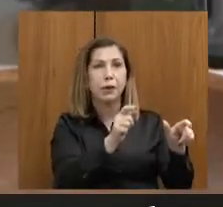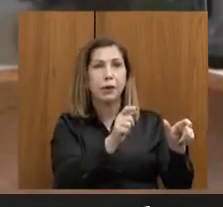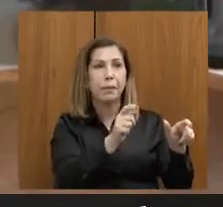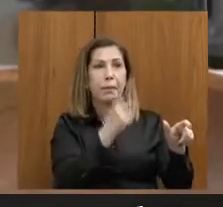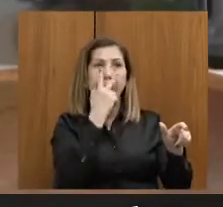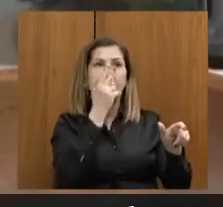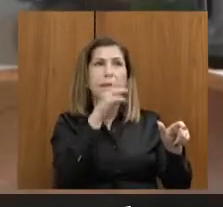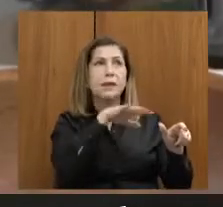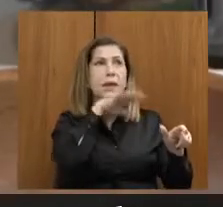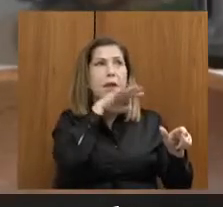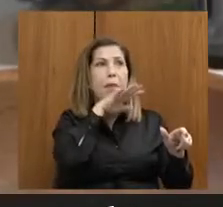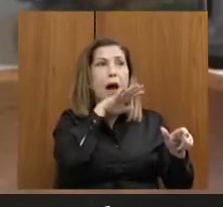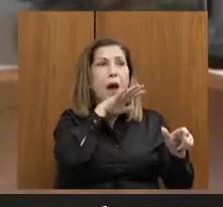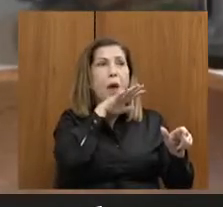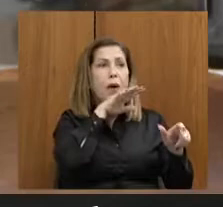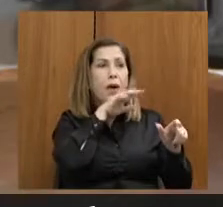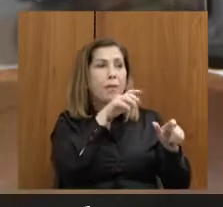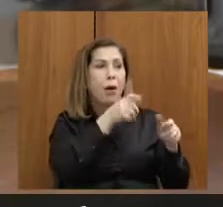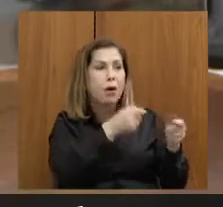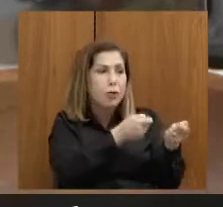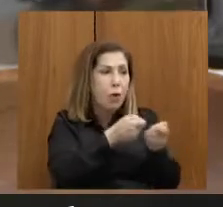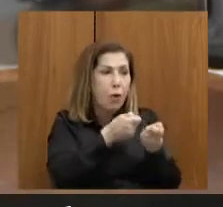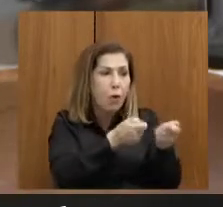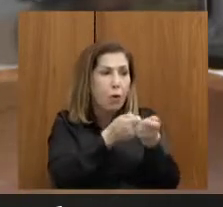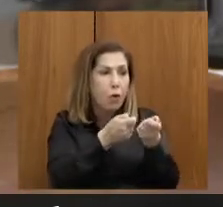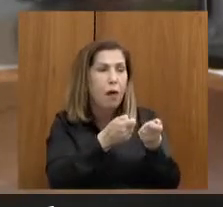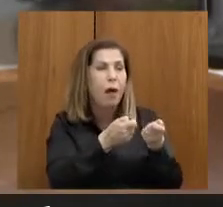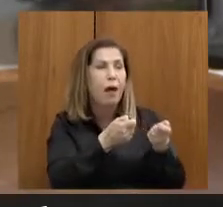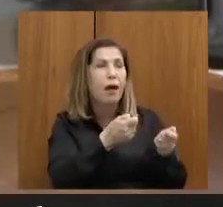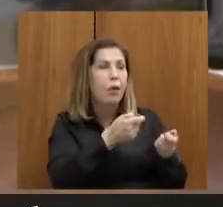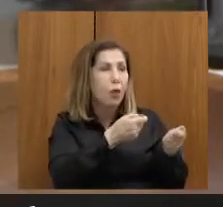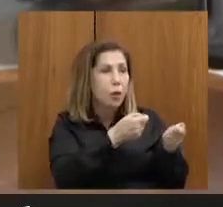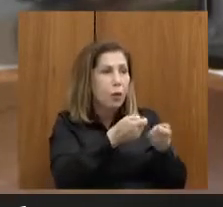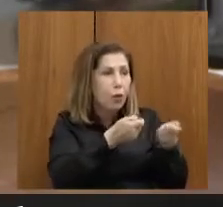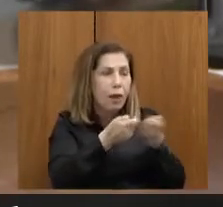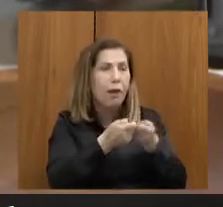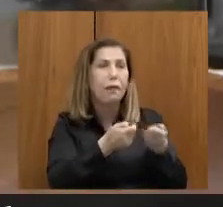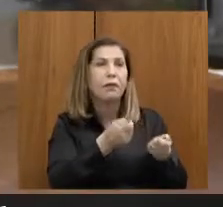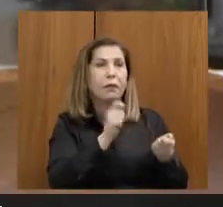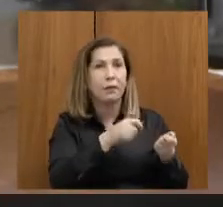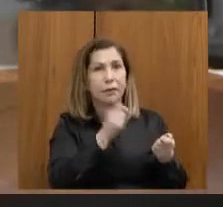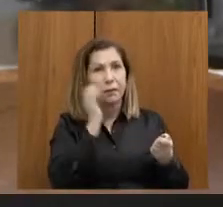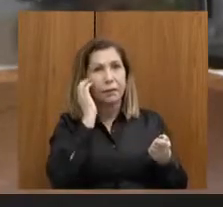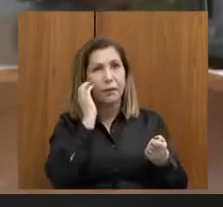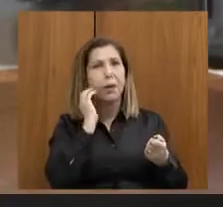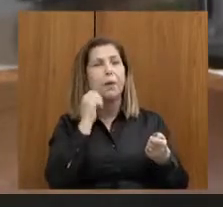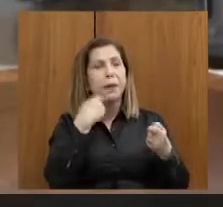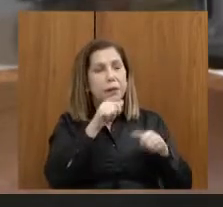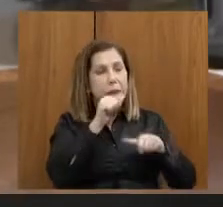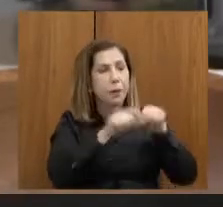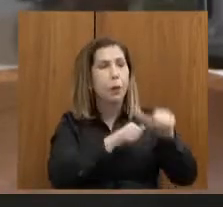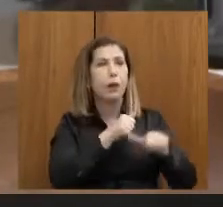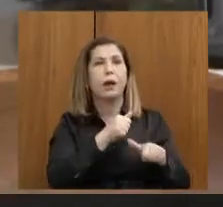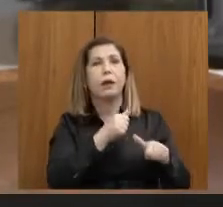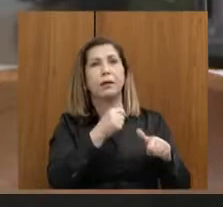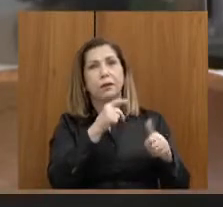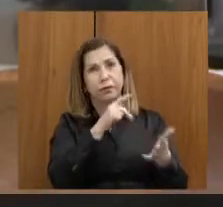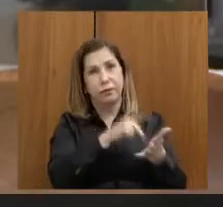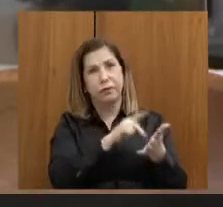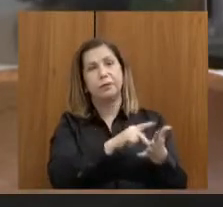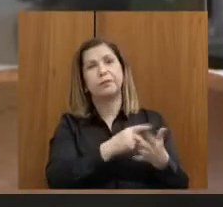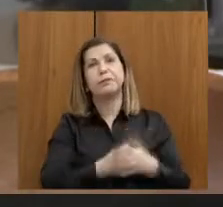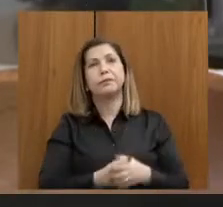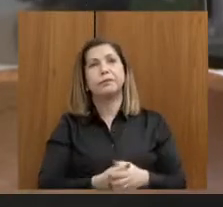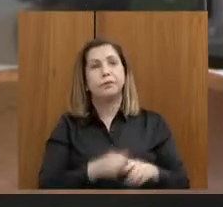animais domesticados para cuidar do patrimônio deles e a gente precisa mudar essa realidade